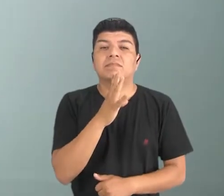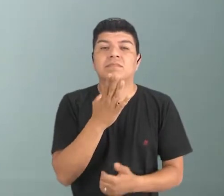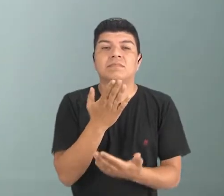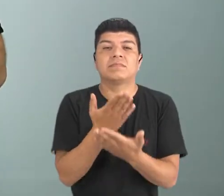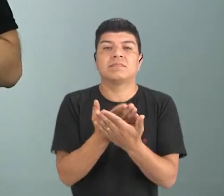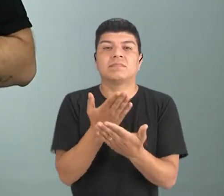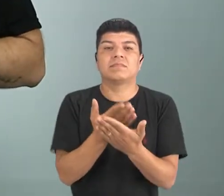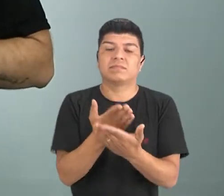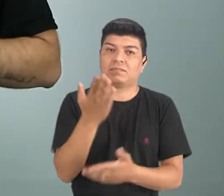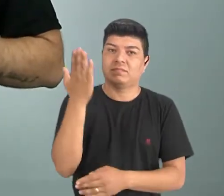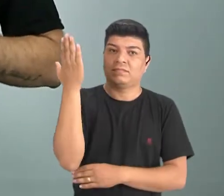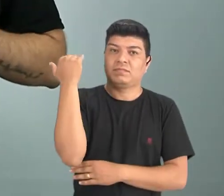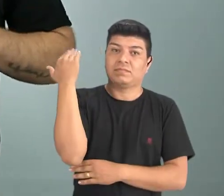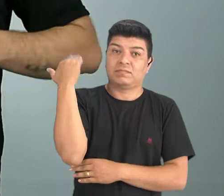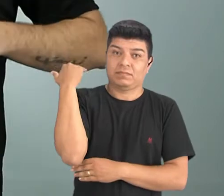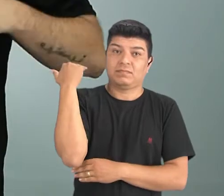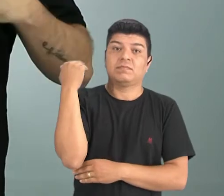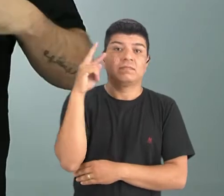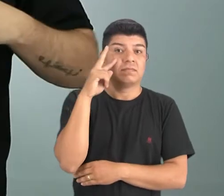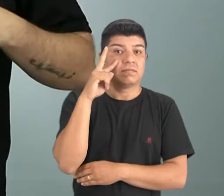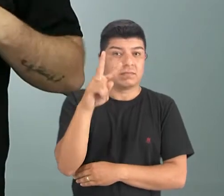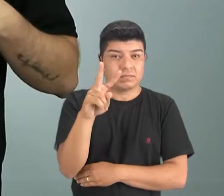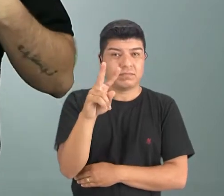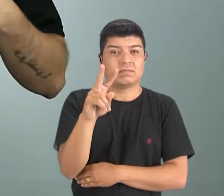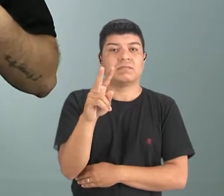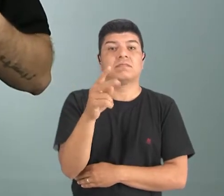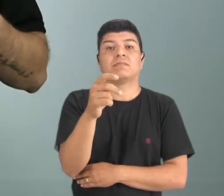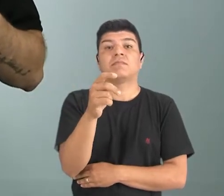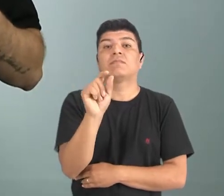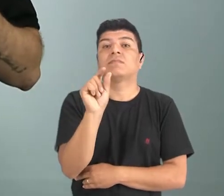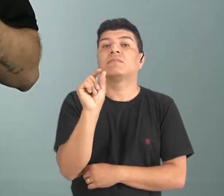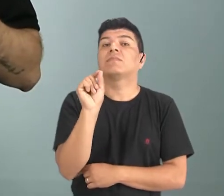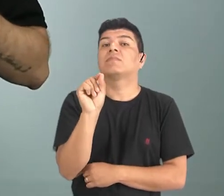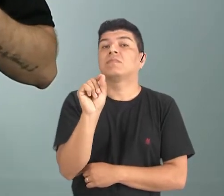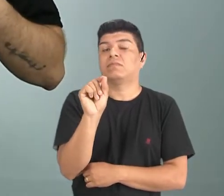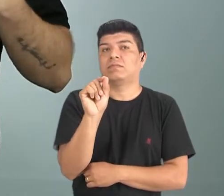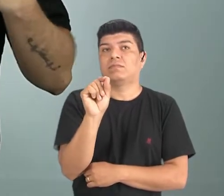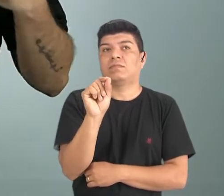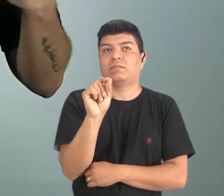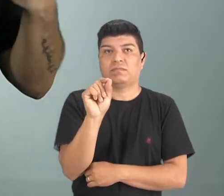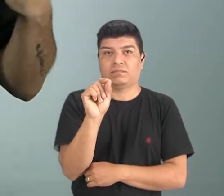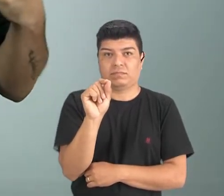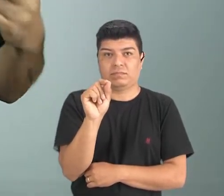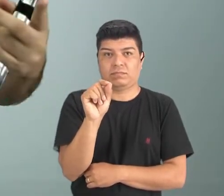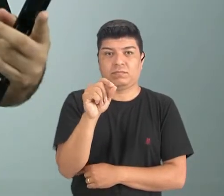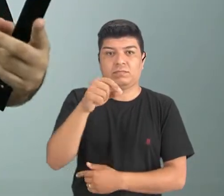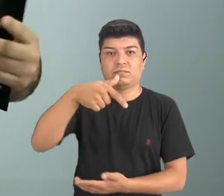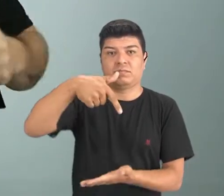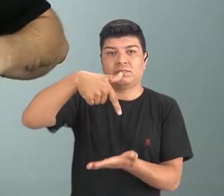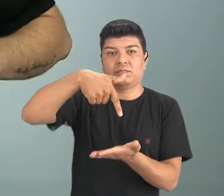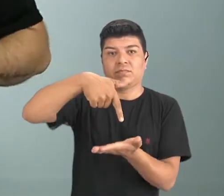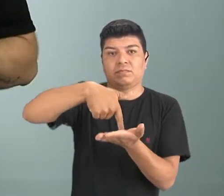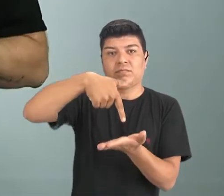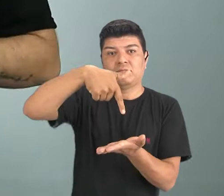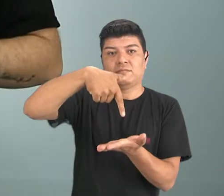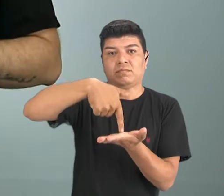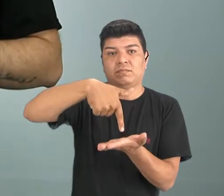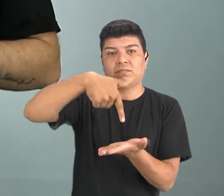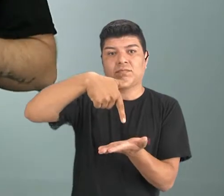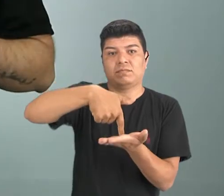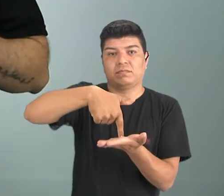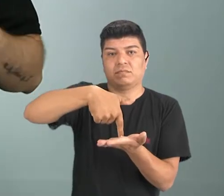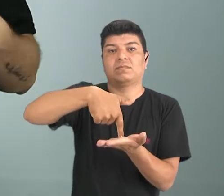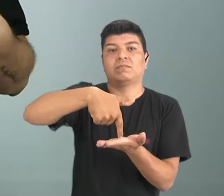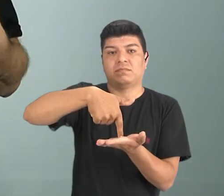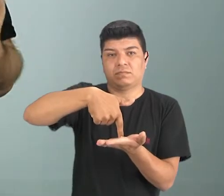aula passada, vimos mais um pouquinho sobre o Saci, né?